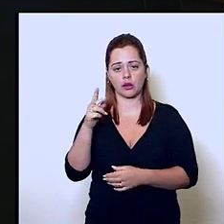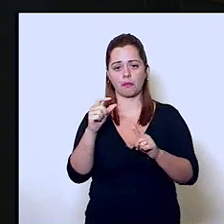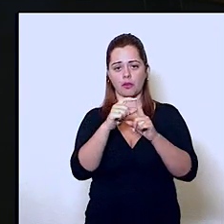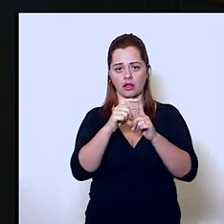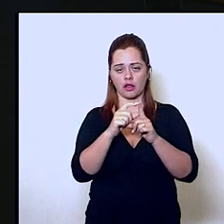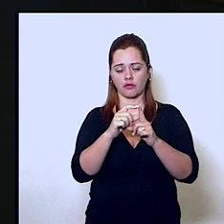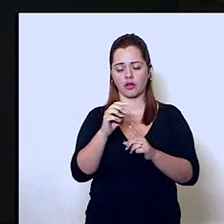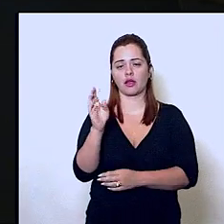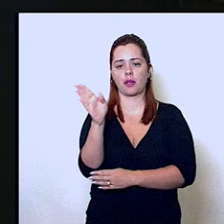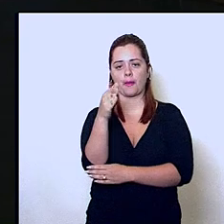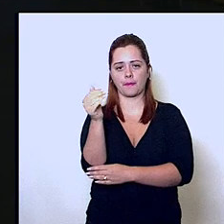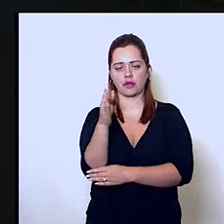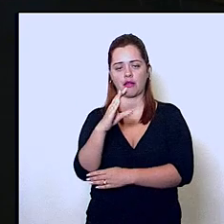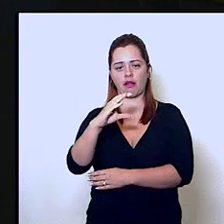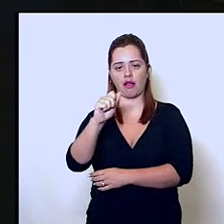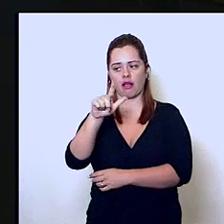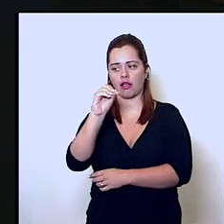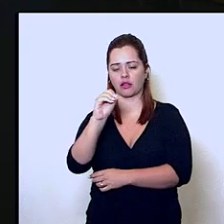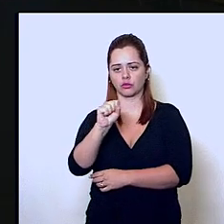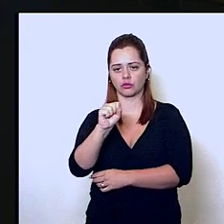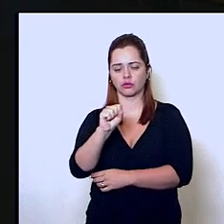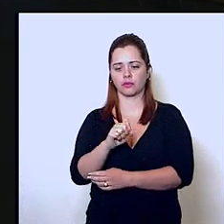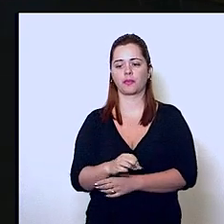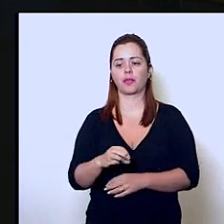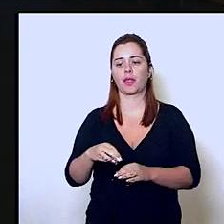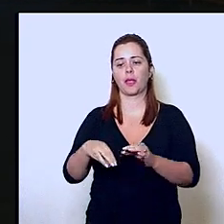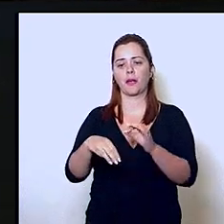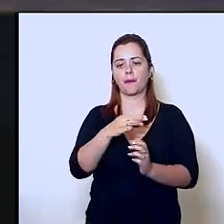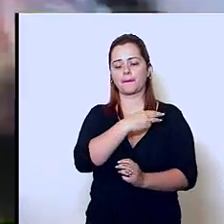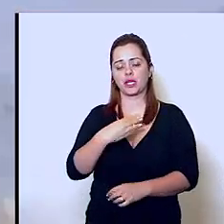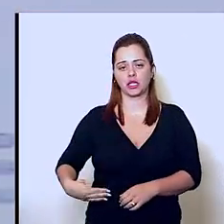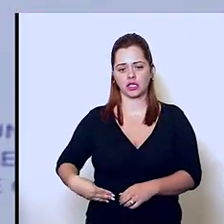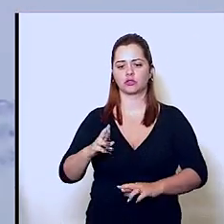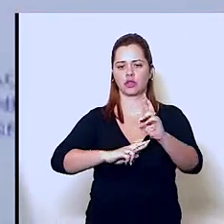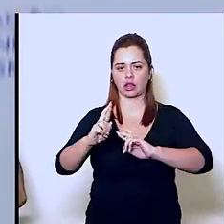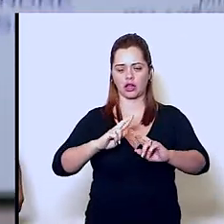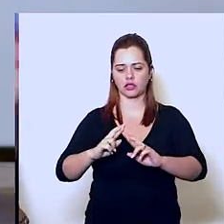Carlos Alberto Franco França, ministro de Estado das Relações Exteriores.